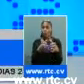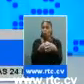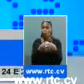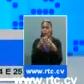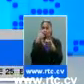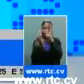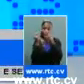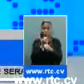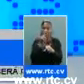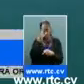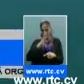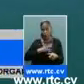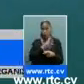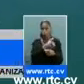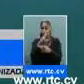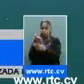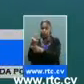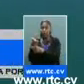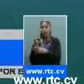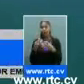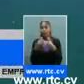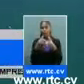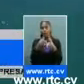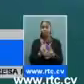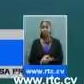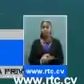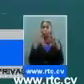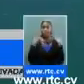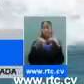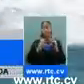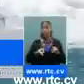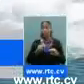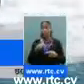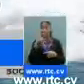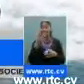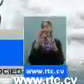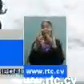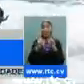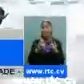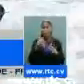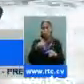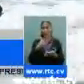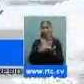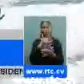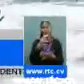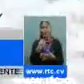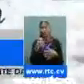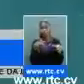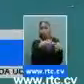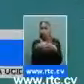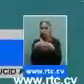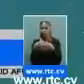fuzileiros navais usa-se simulação que teve início hoje e vai até o dia 23 em vós um pelotão da guarda